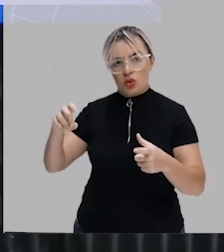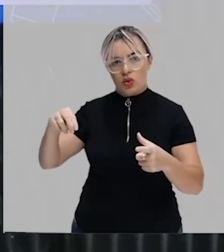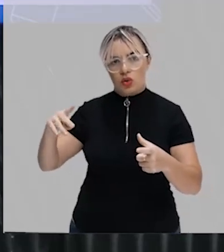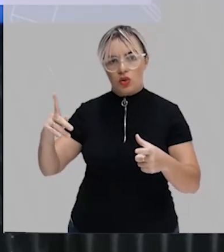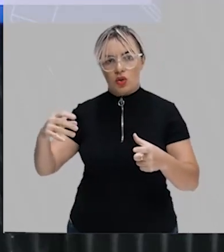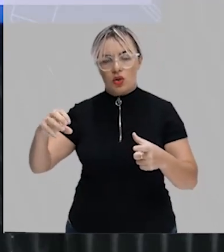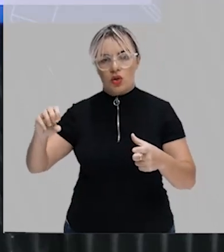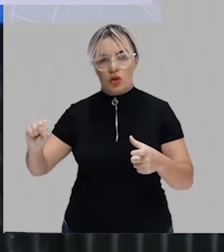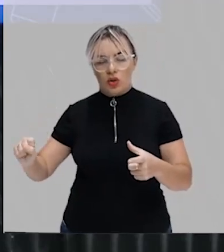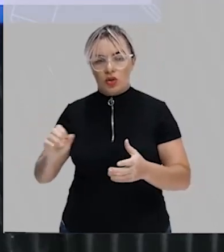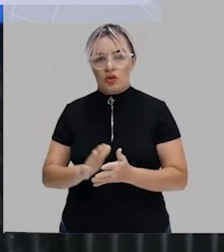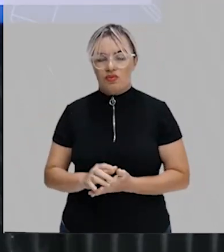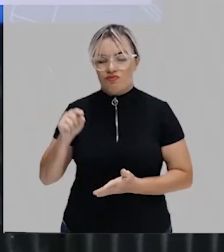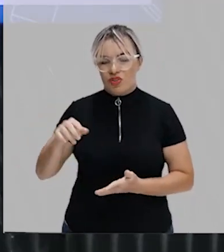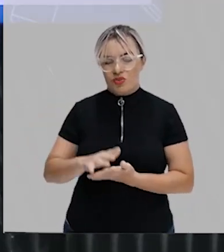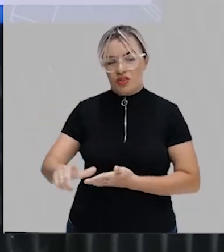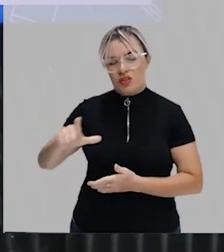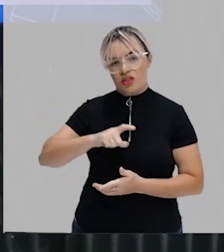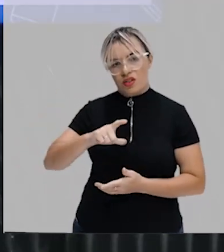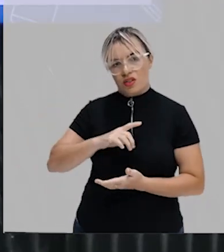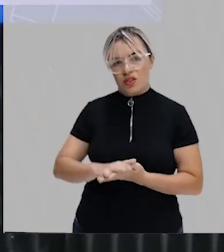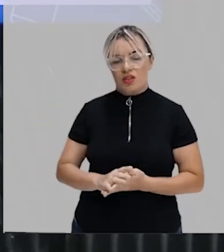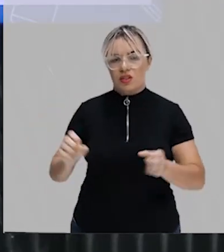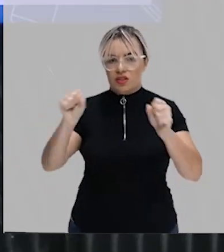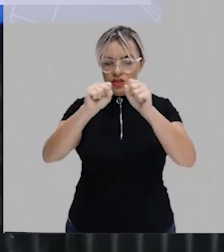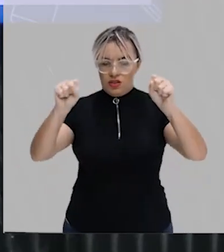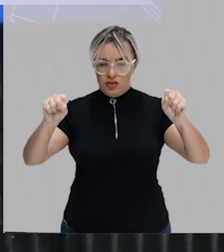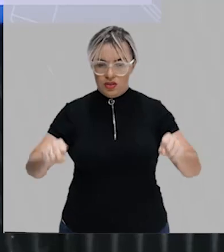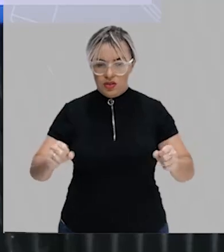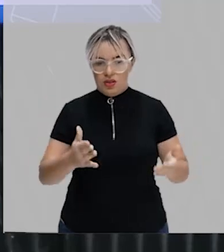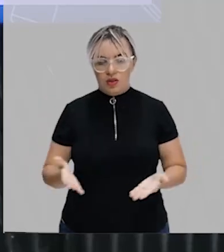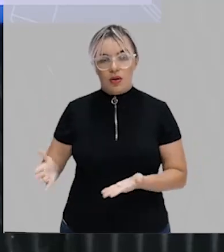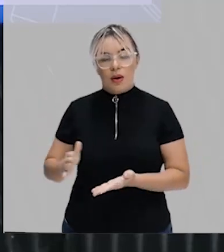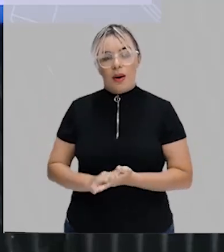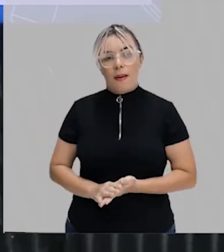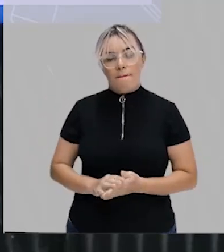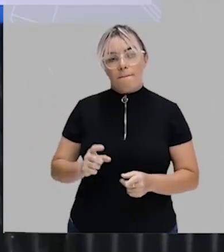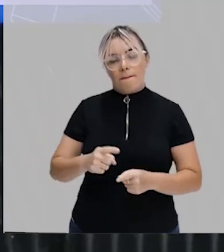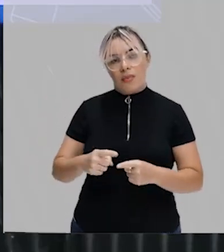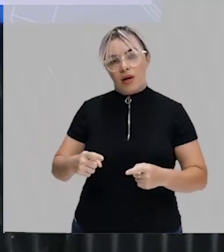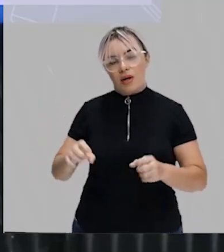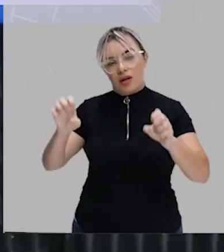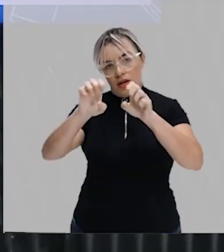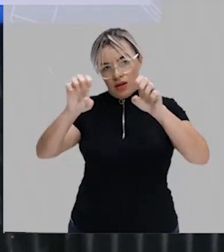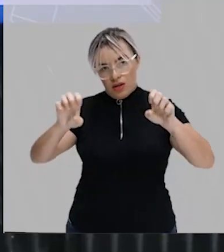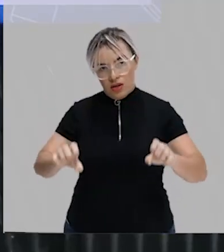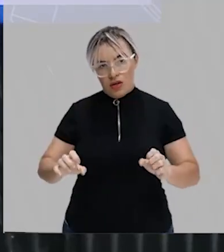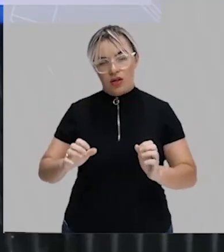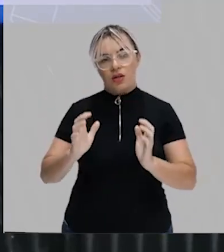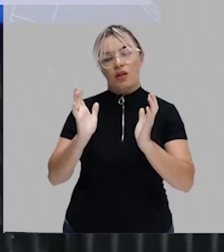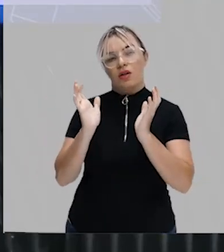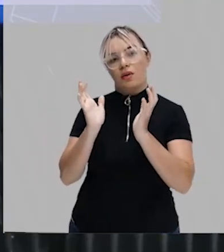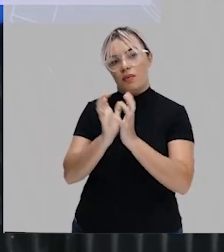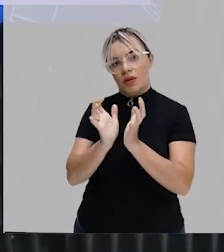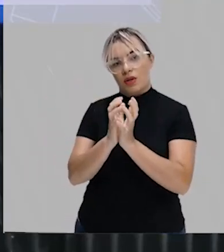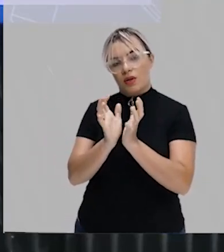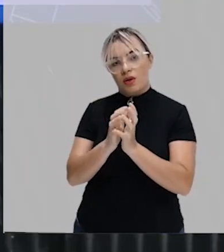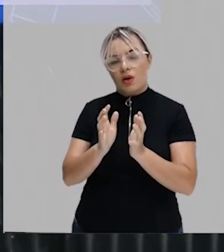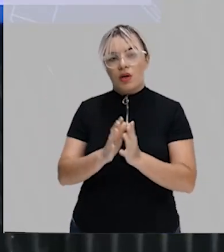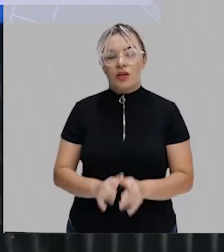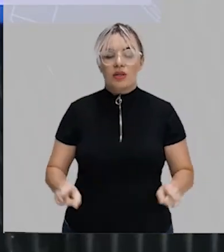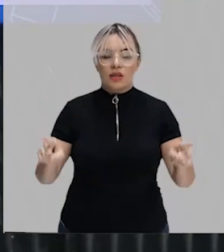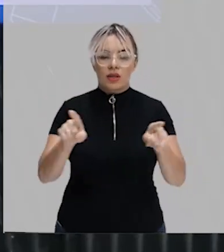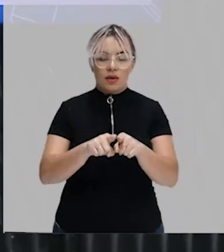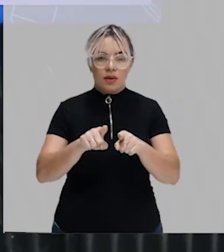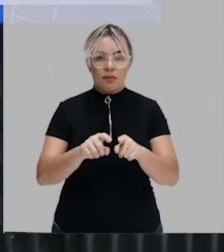você observa principalmente os grandes engenhos, com essa estrutura em Pernambuco e Bahia, principalmente nessas